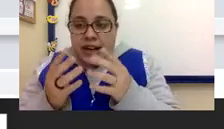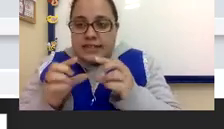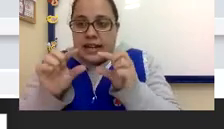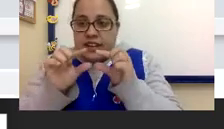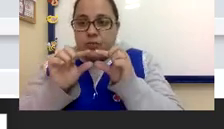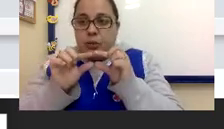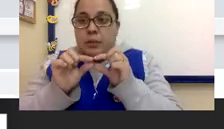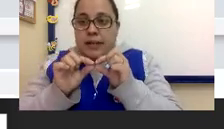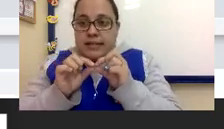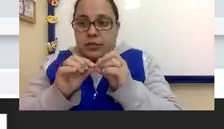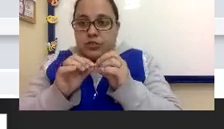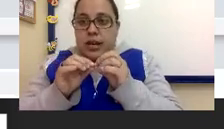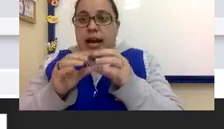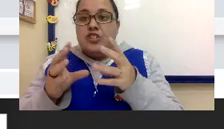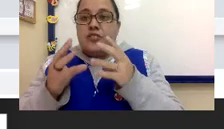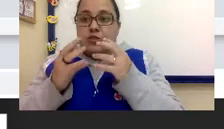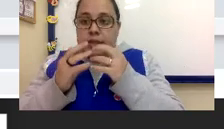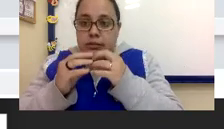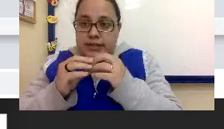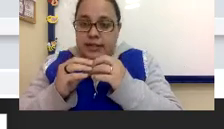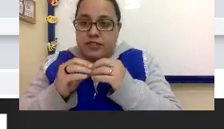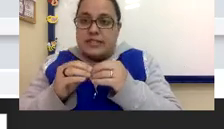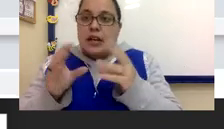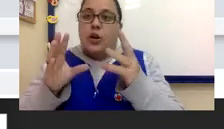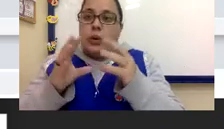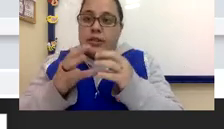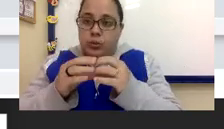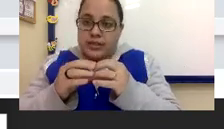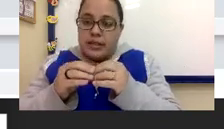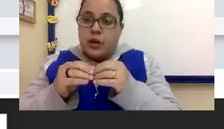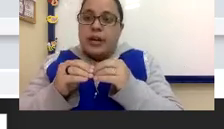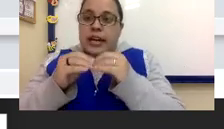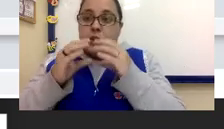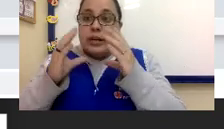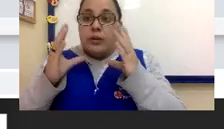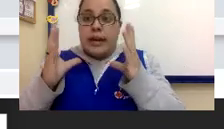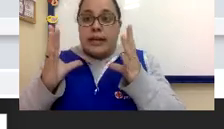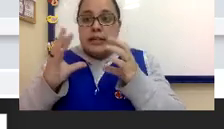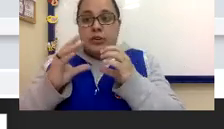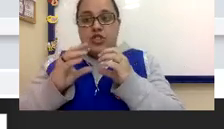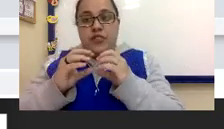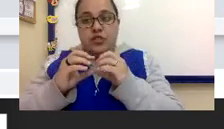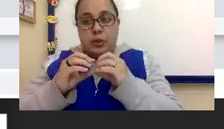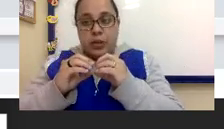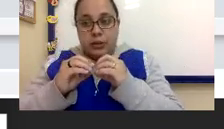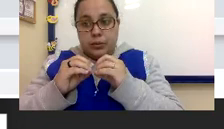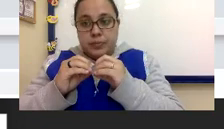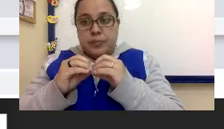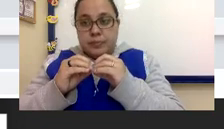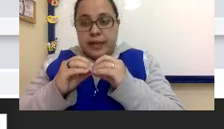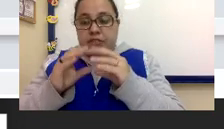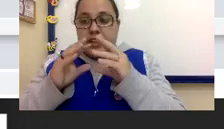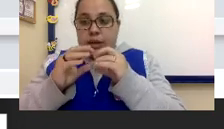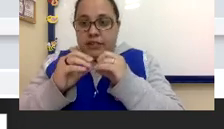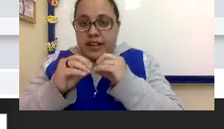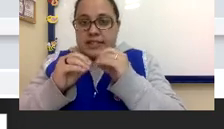ela faz? Ela vai diminuindo em pedacinhos. A gente vai juntando com a salivação, com a trituração, e tudo aquilo que era grandão a gente vai diminuindo,